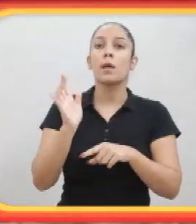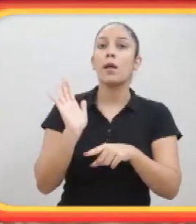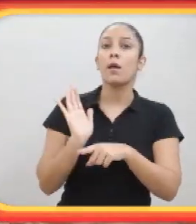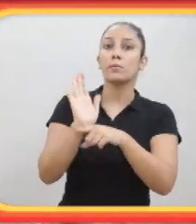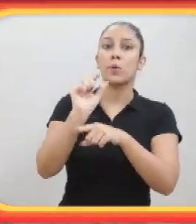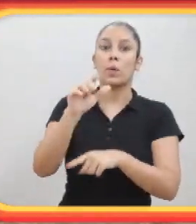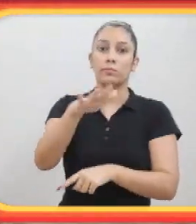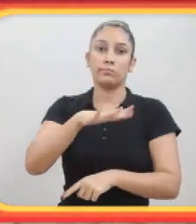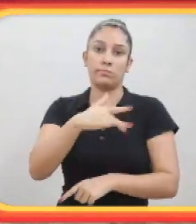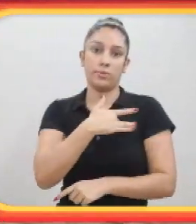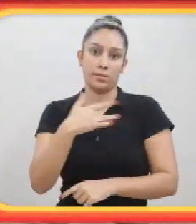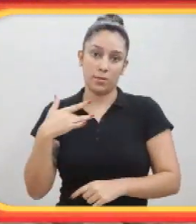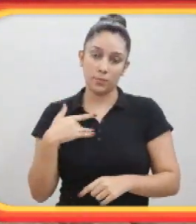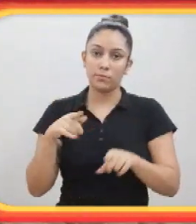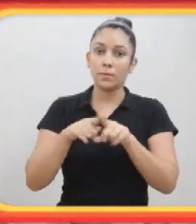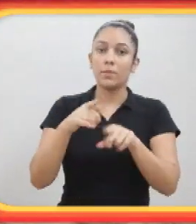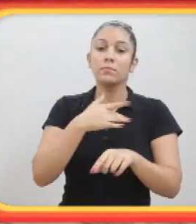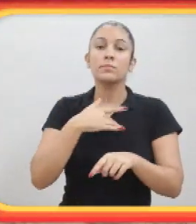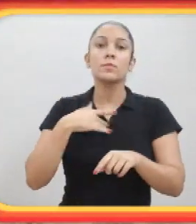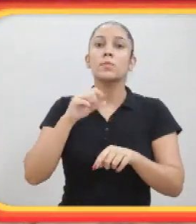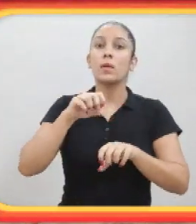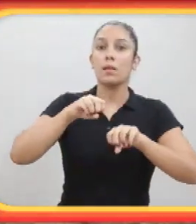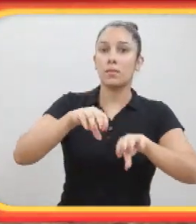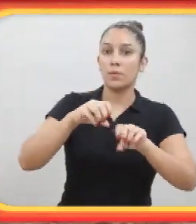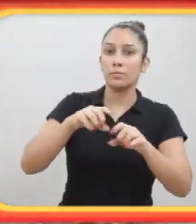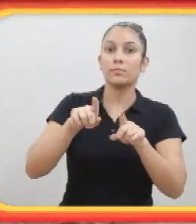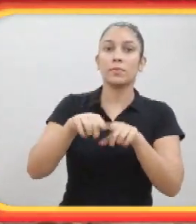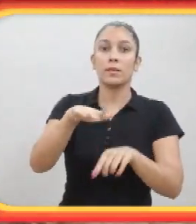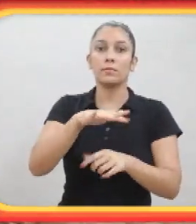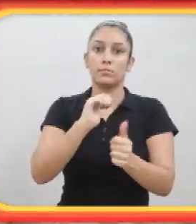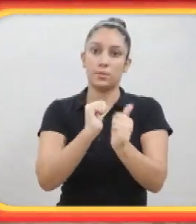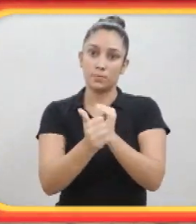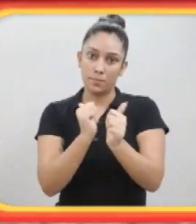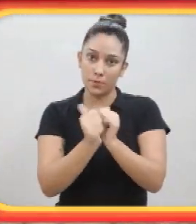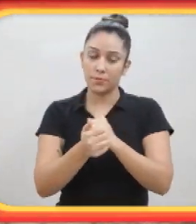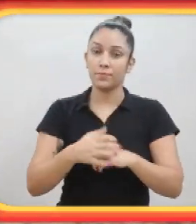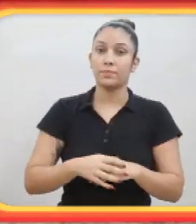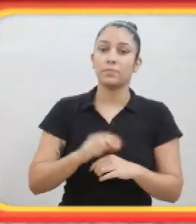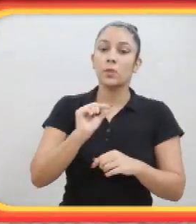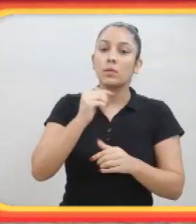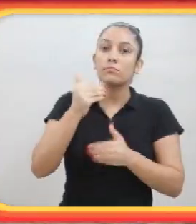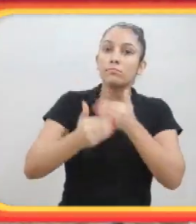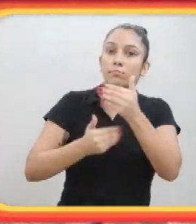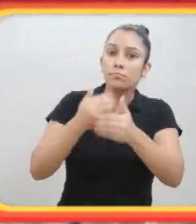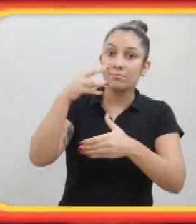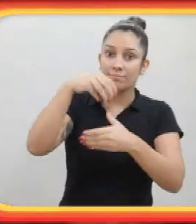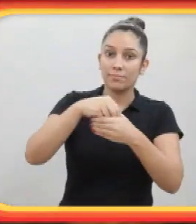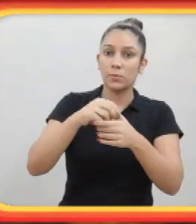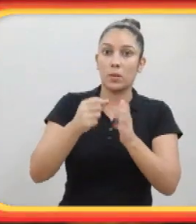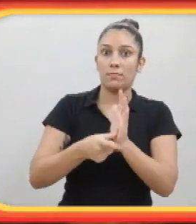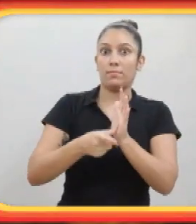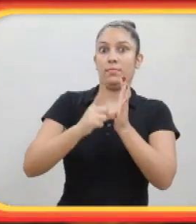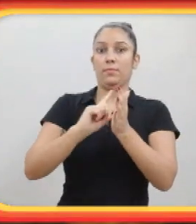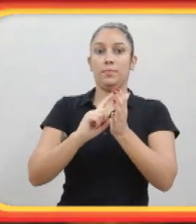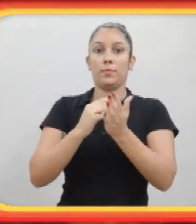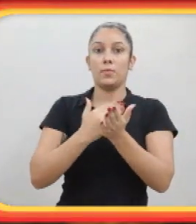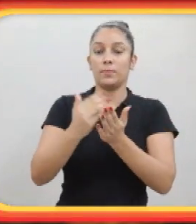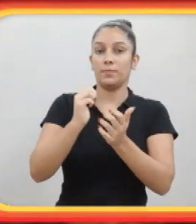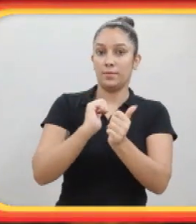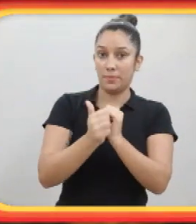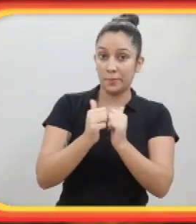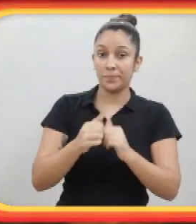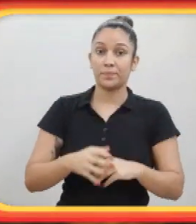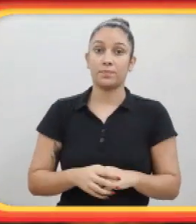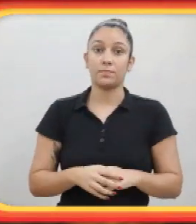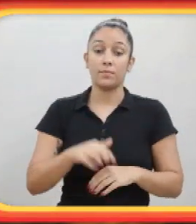uma abordagem tanto na área da saúde, como na área da educação e na área esportiva. Tanto que uma das fases